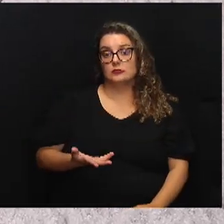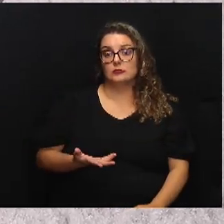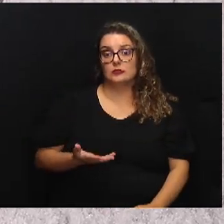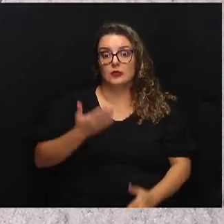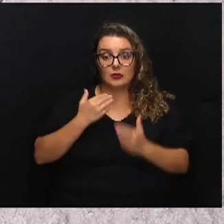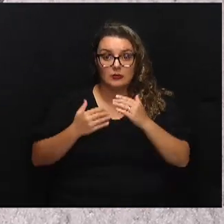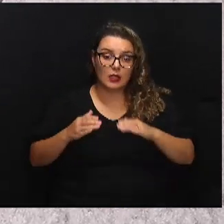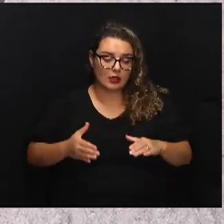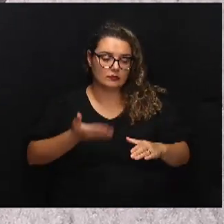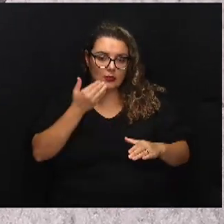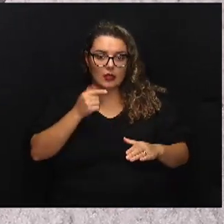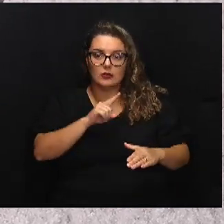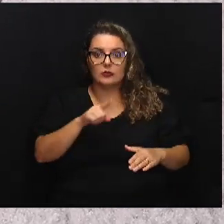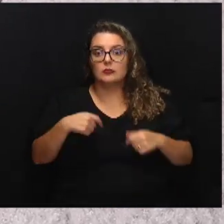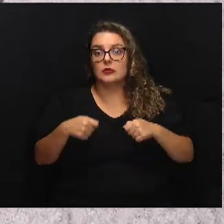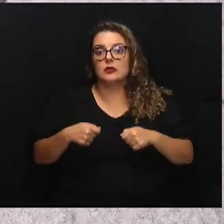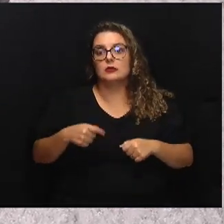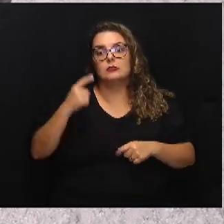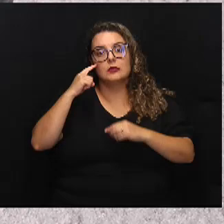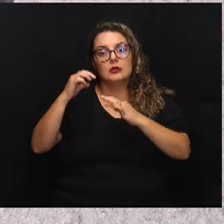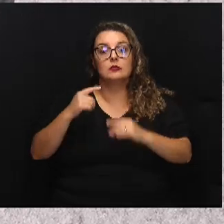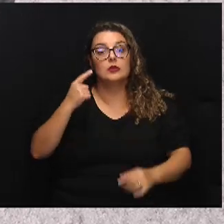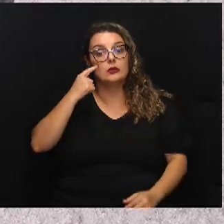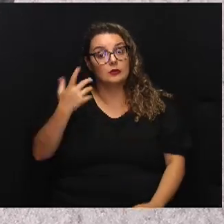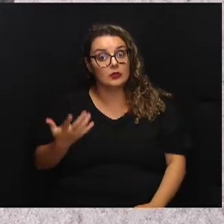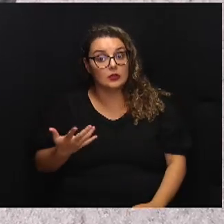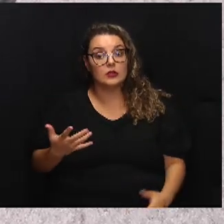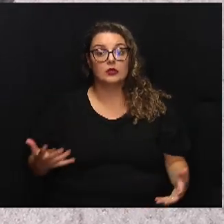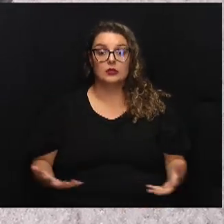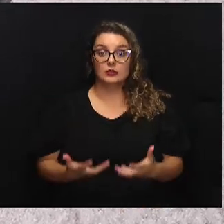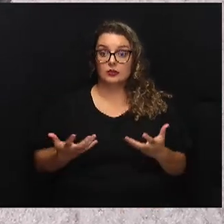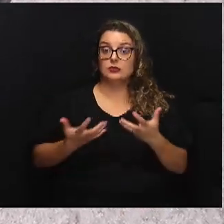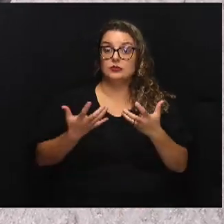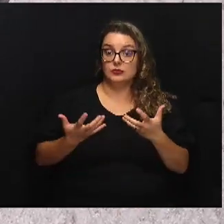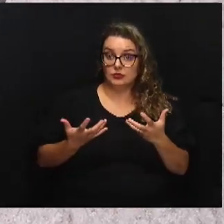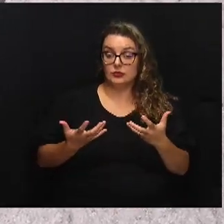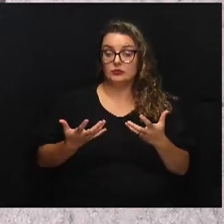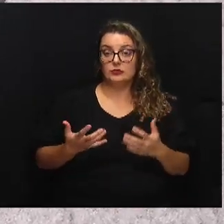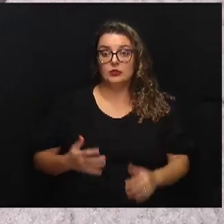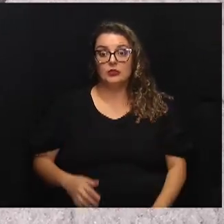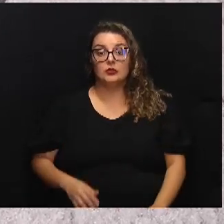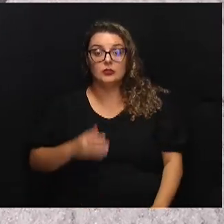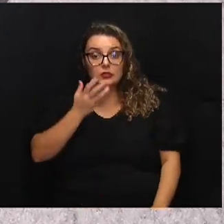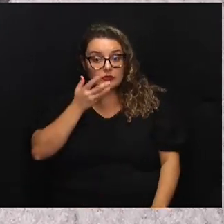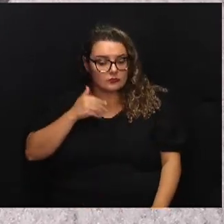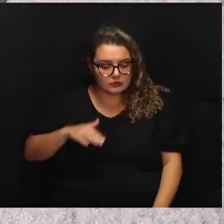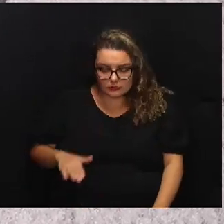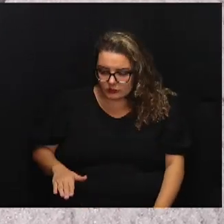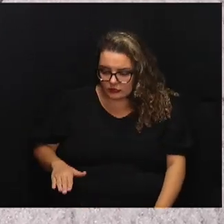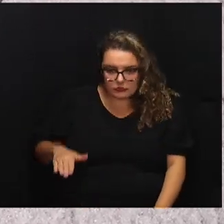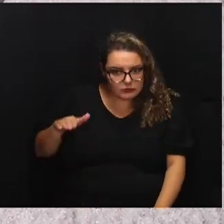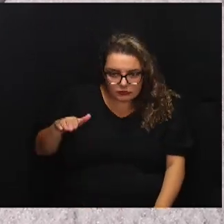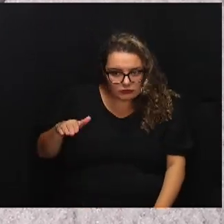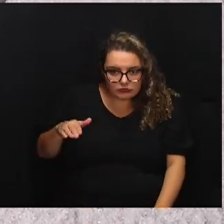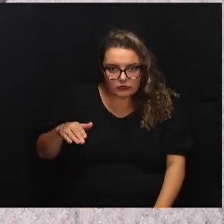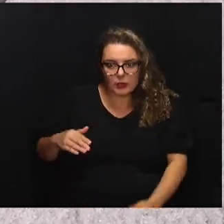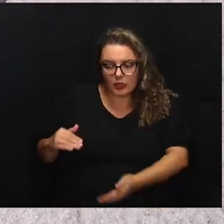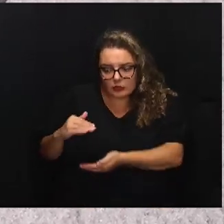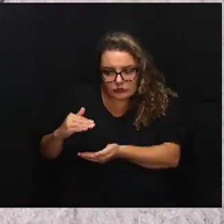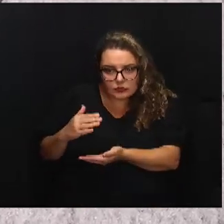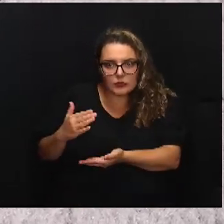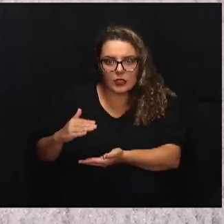pratinho, eles não precisam mais pensar. Então, o ideal é que você estimule esse animal desde novo e a vida inteira, e principalmente também quando estiver mais